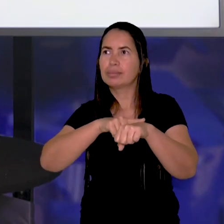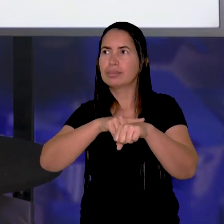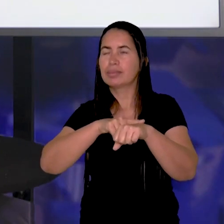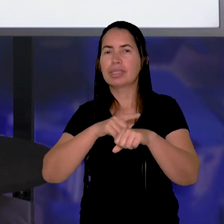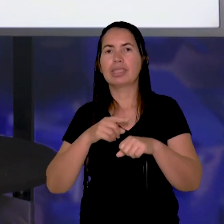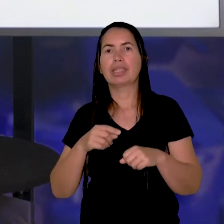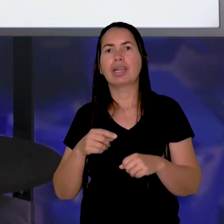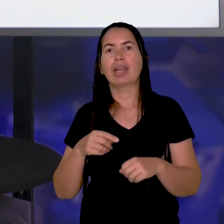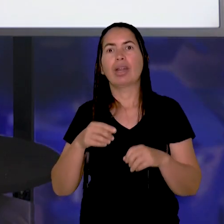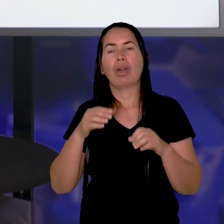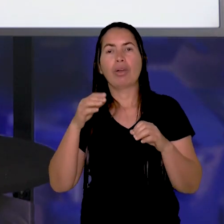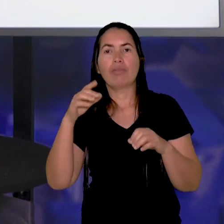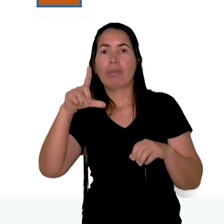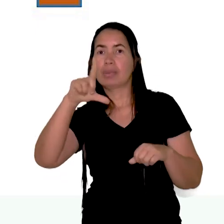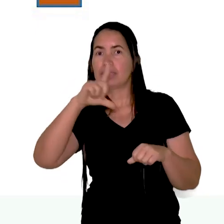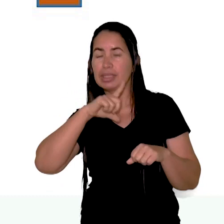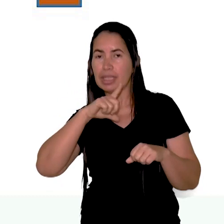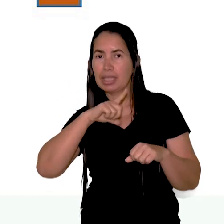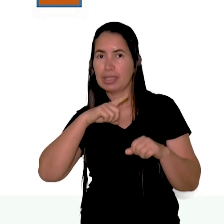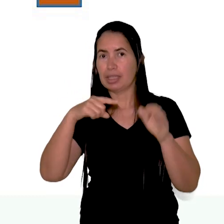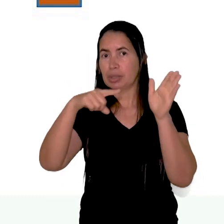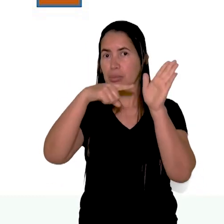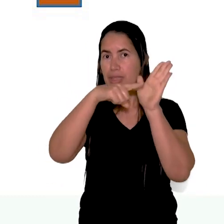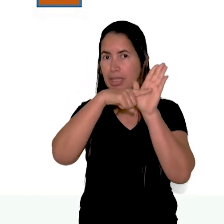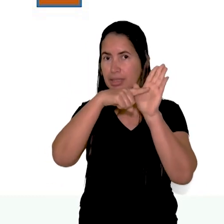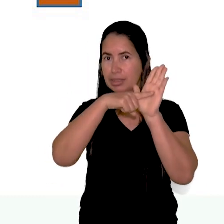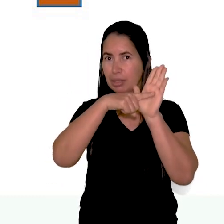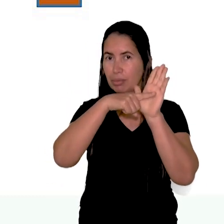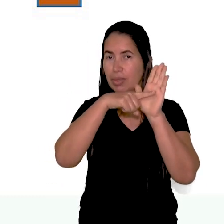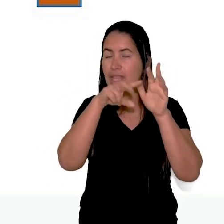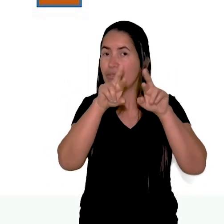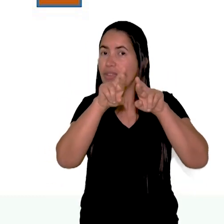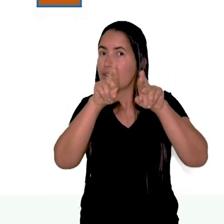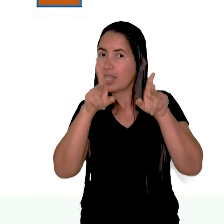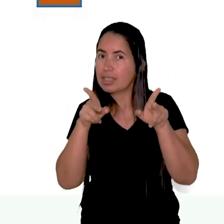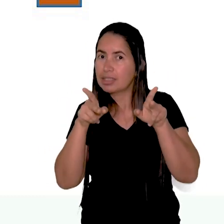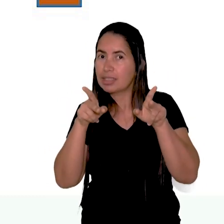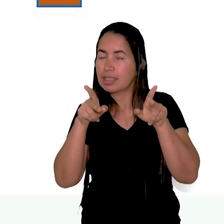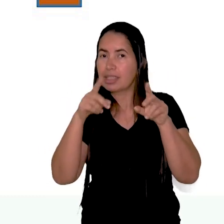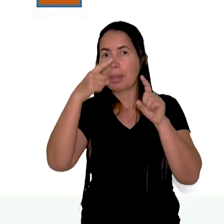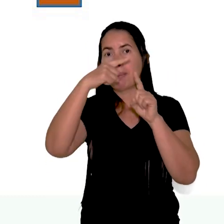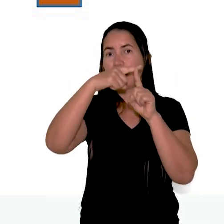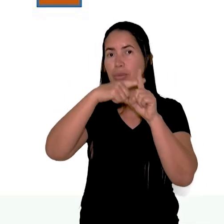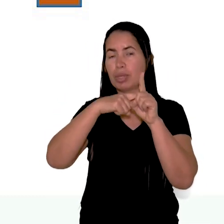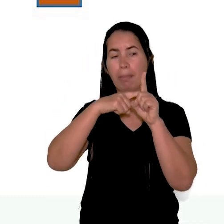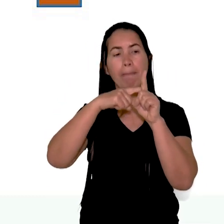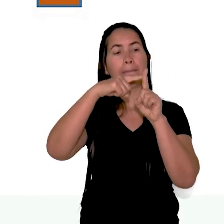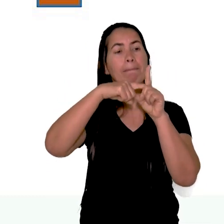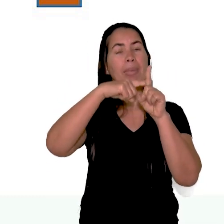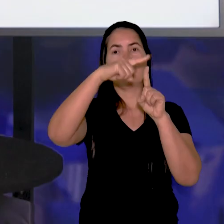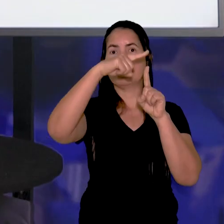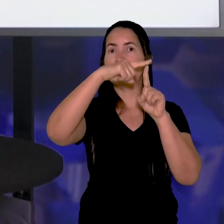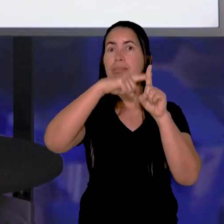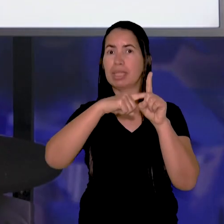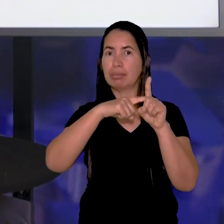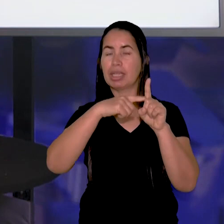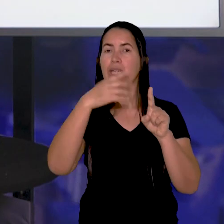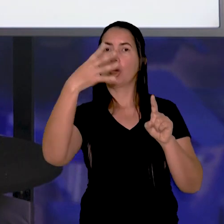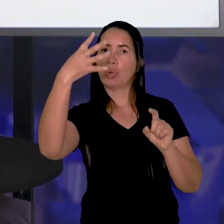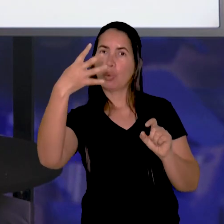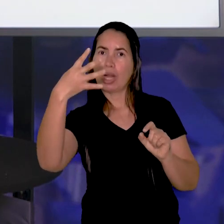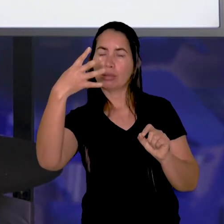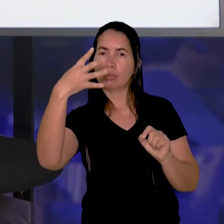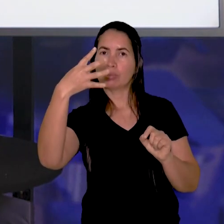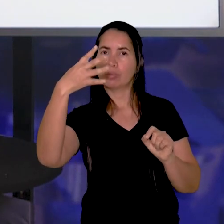Então, nós vamos obter, na subtração, a diferença entre as temperaturas máxima e mínima, que é de 4